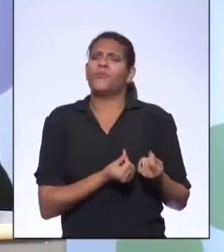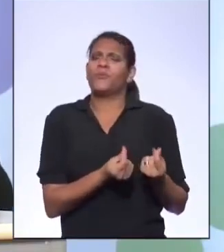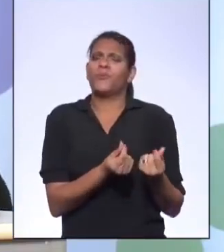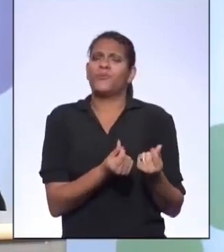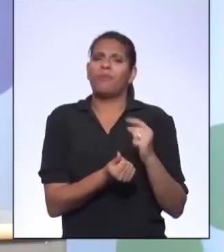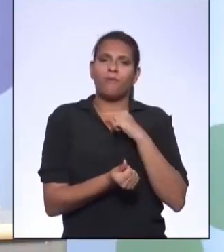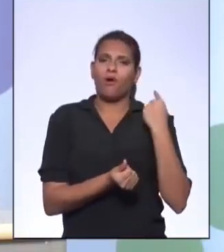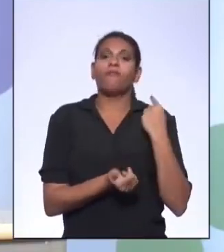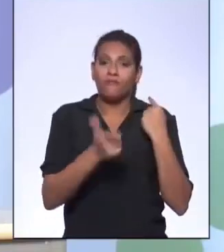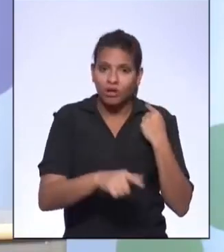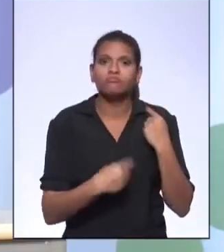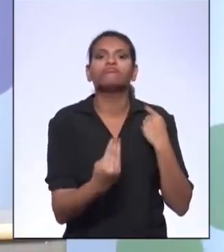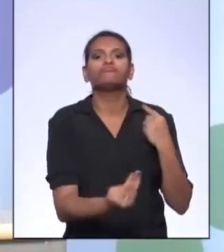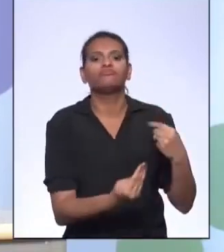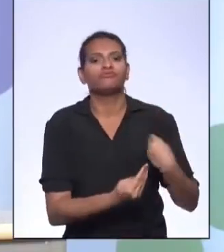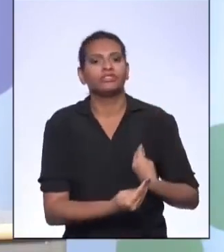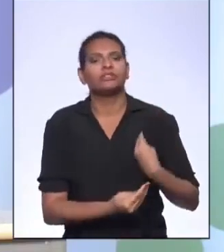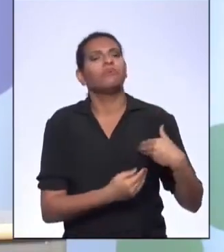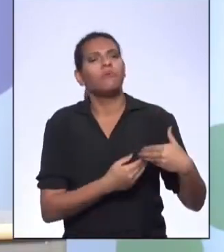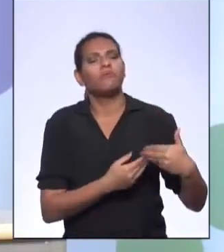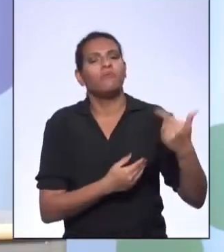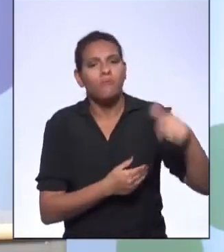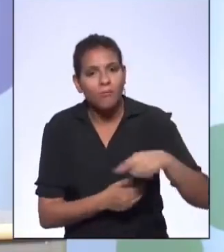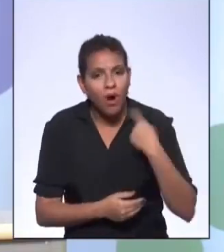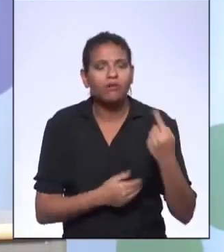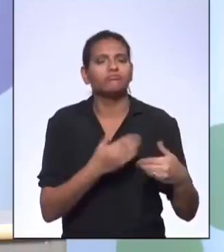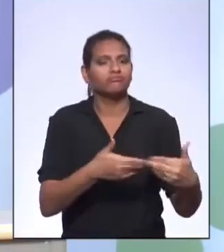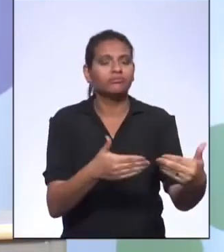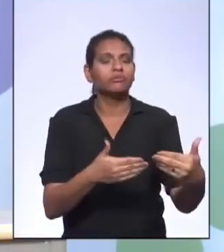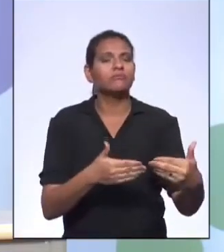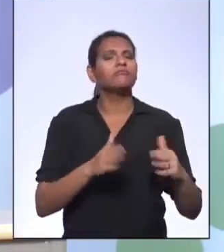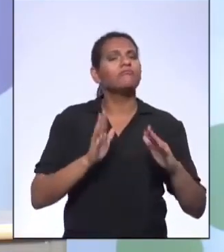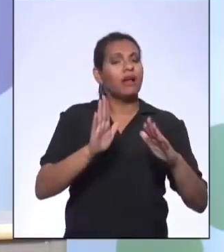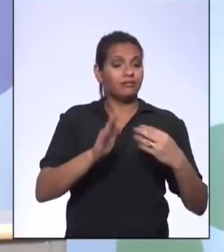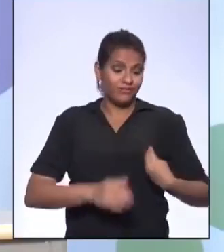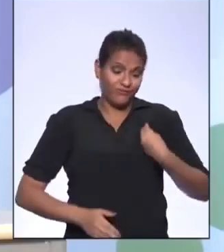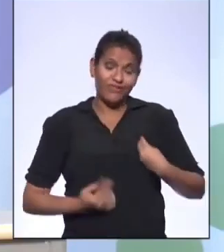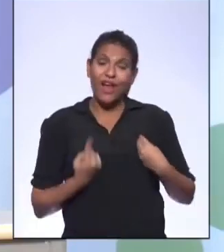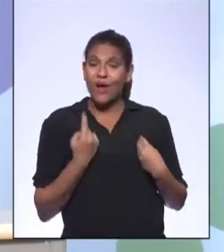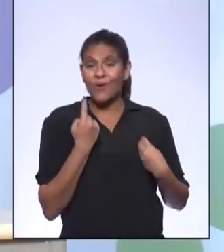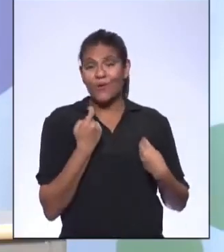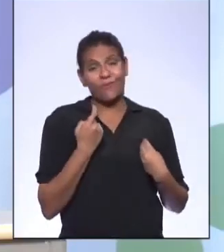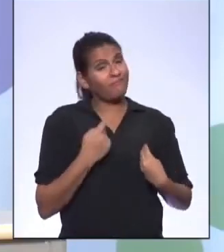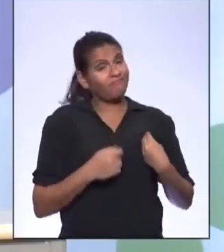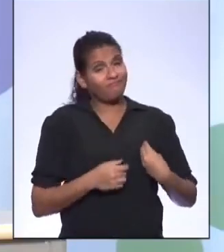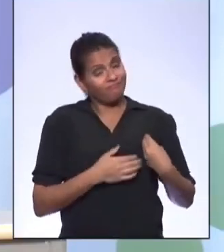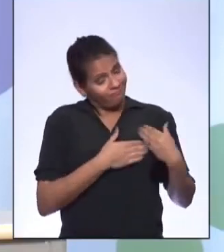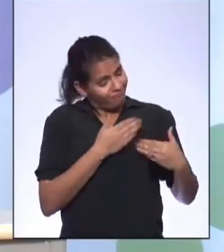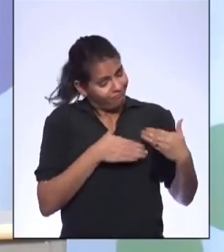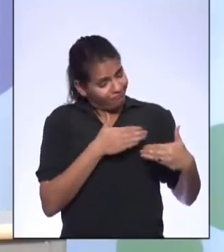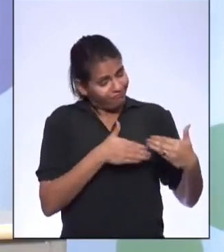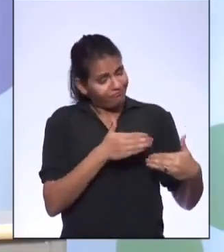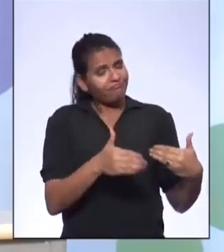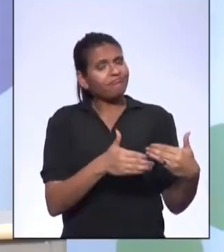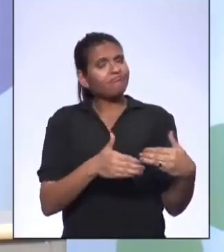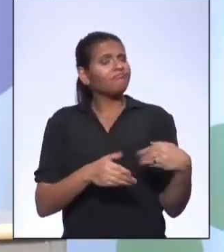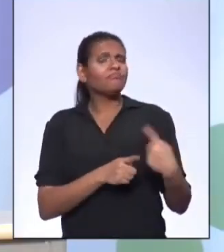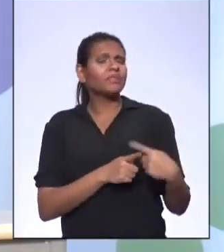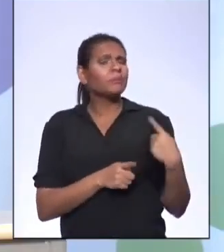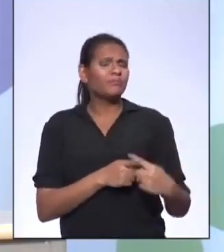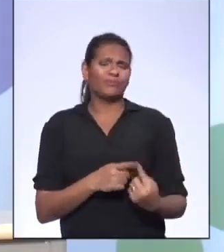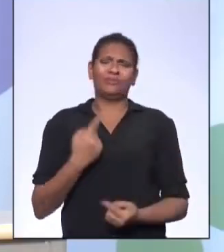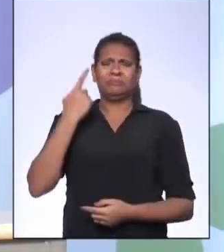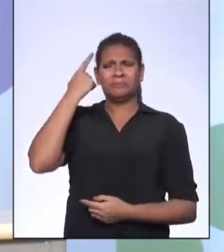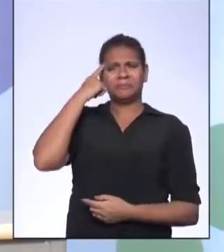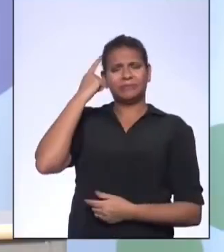Mas a concepção, a percepção, a compreensão de que nós temos essa capacidade